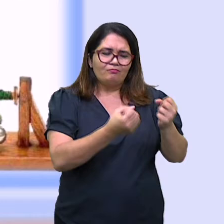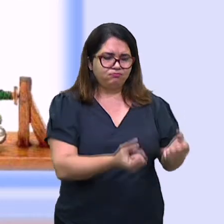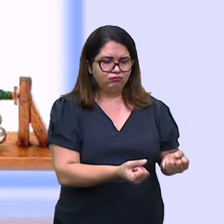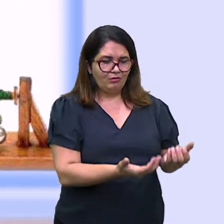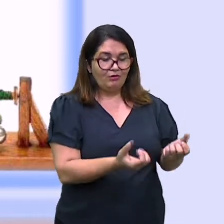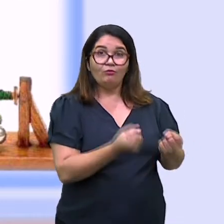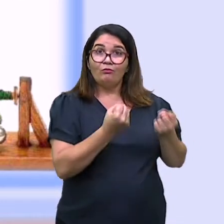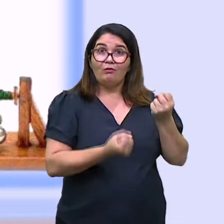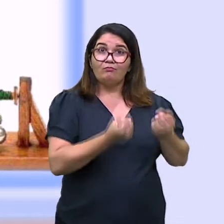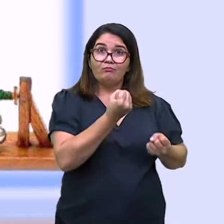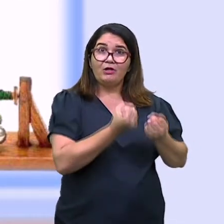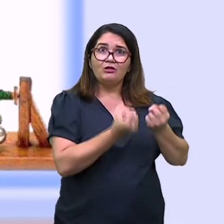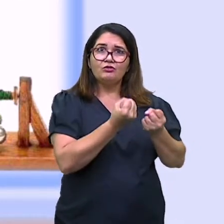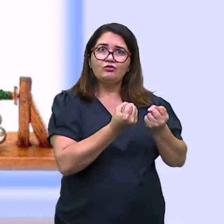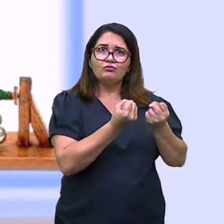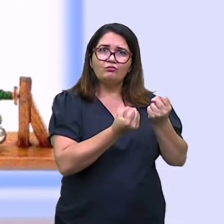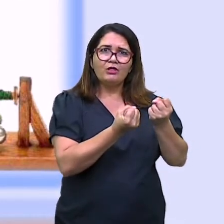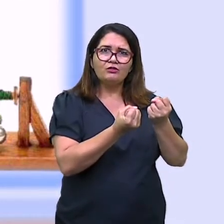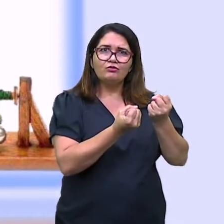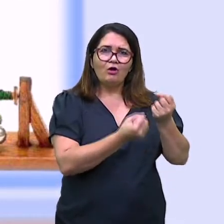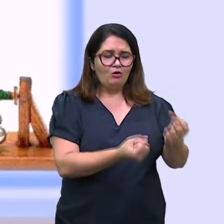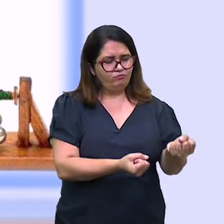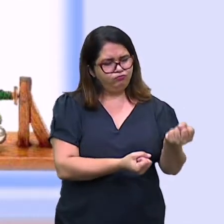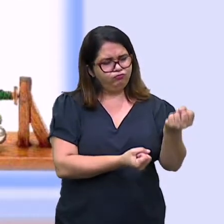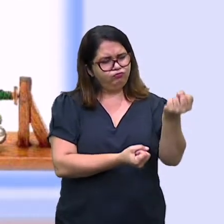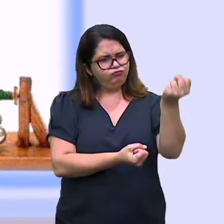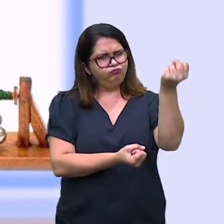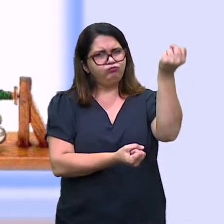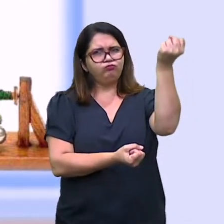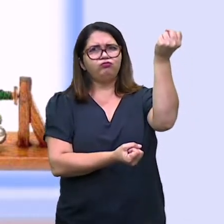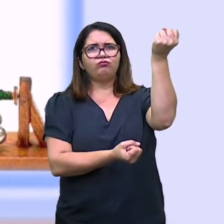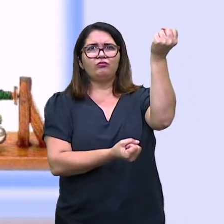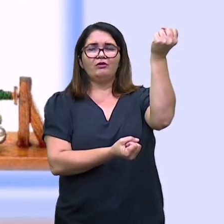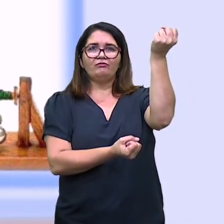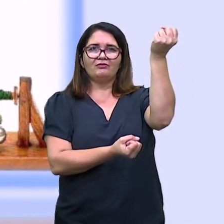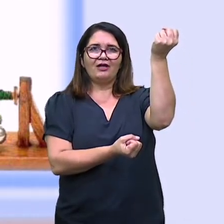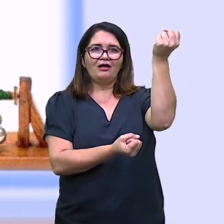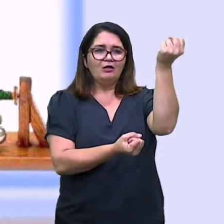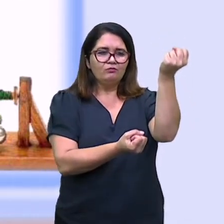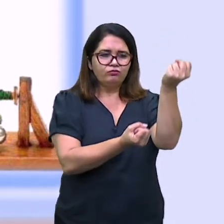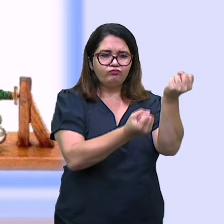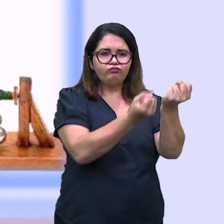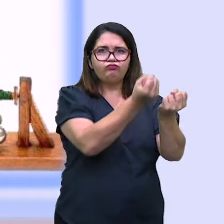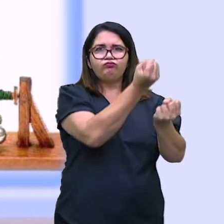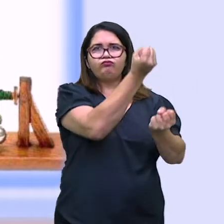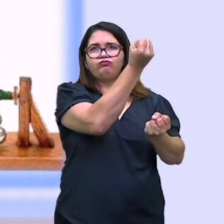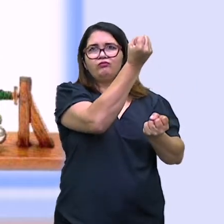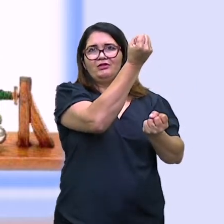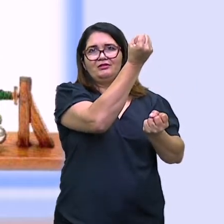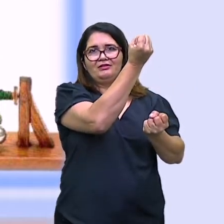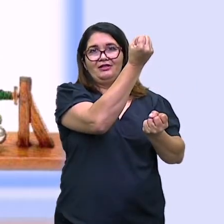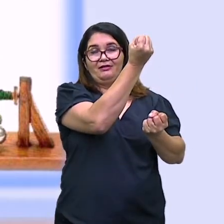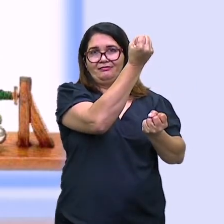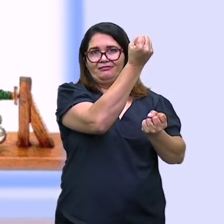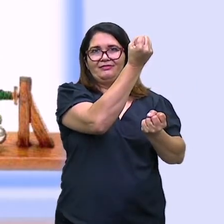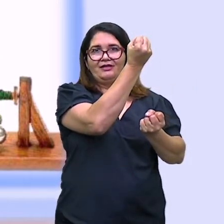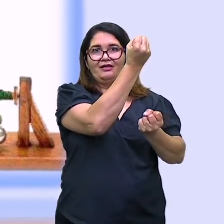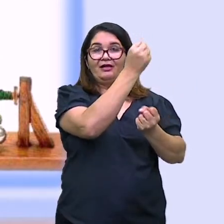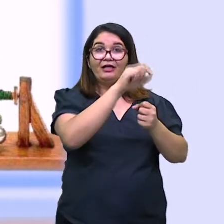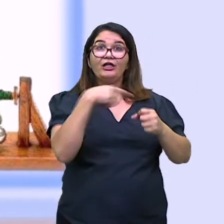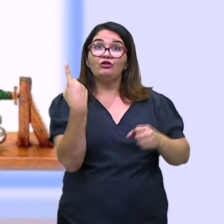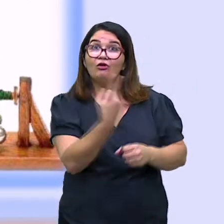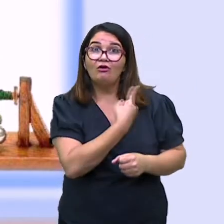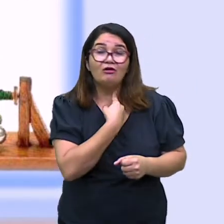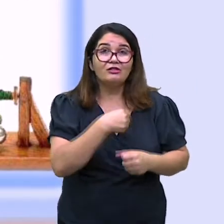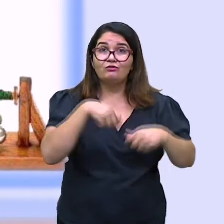têm percebido depois das nossas aulas, do nosso cotidiano inserido nas nossas